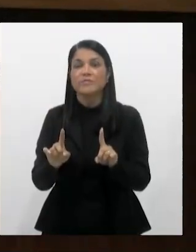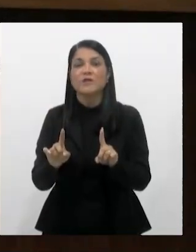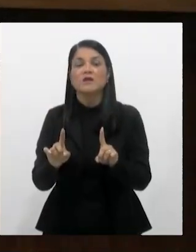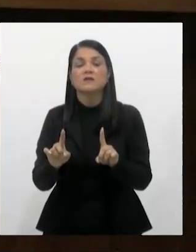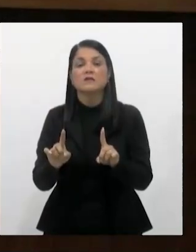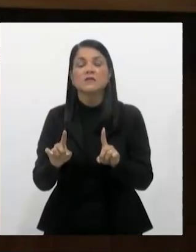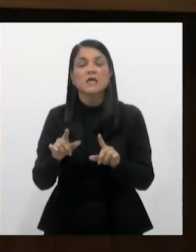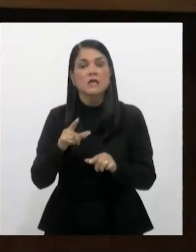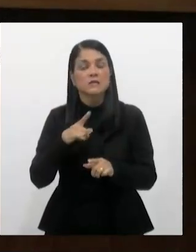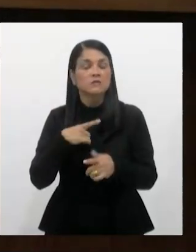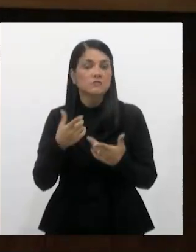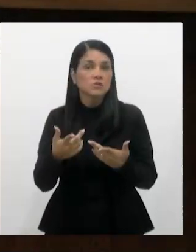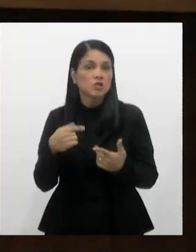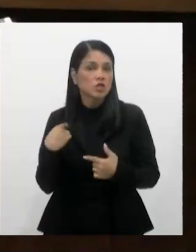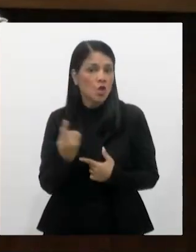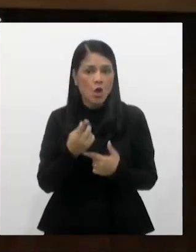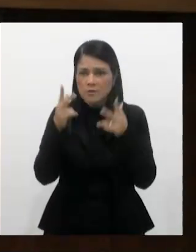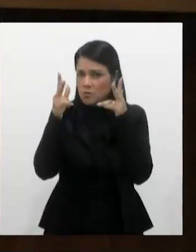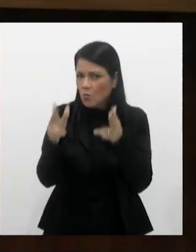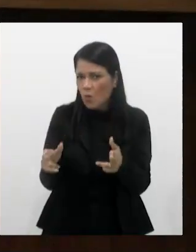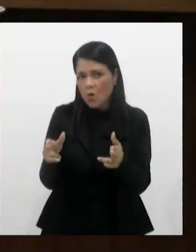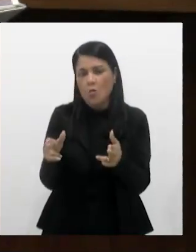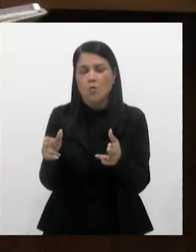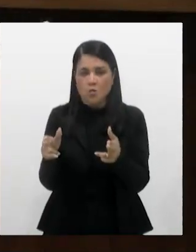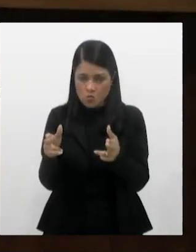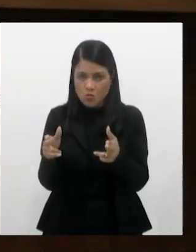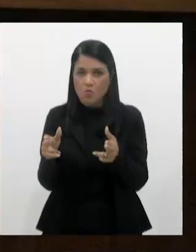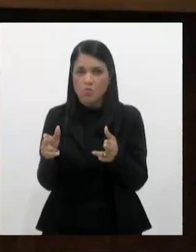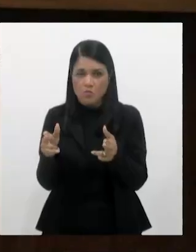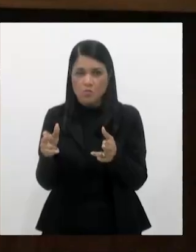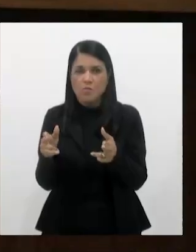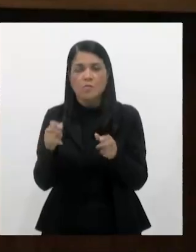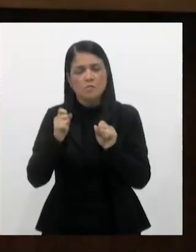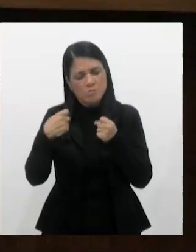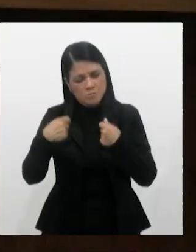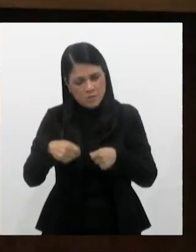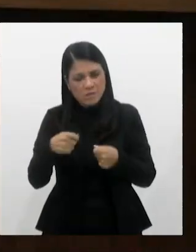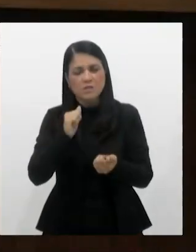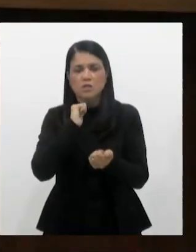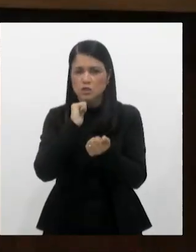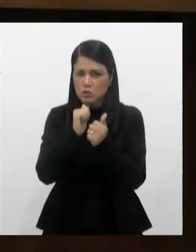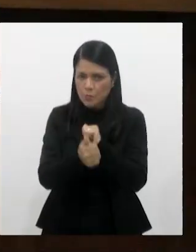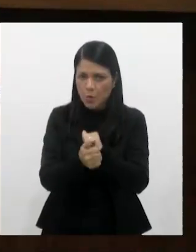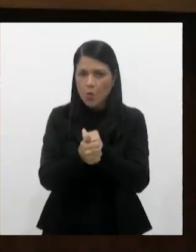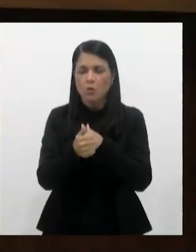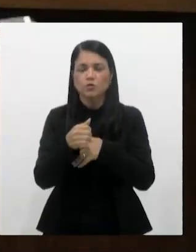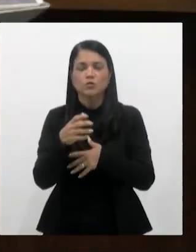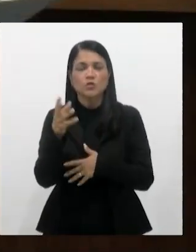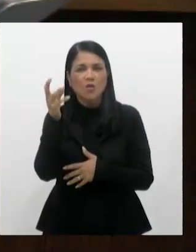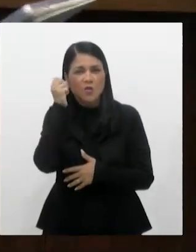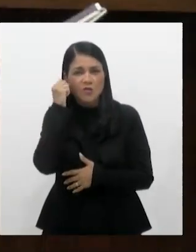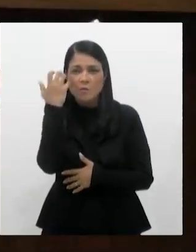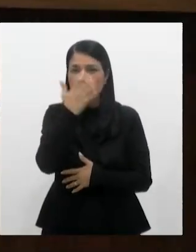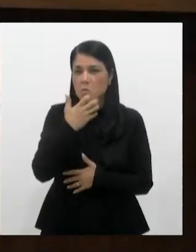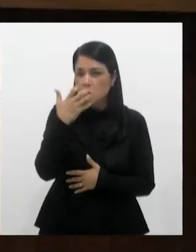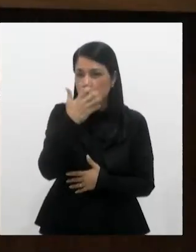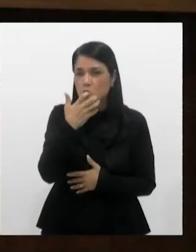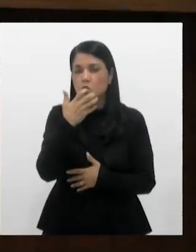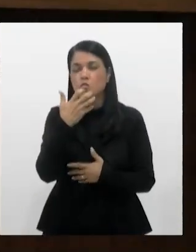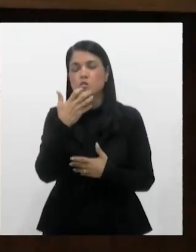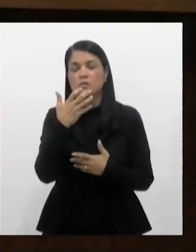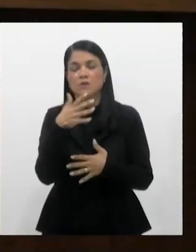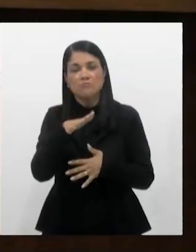pessoas, e como nós, né, precisamos fazer esporte, precisamos ouvir música, estar nos